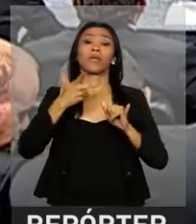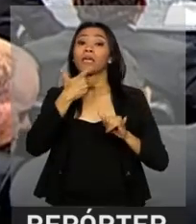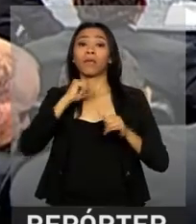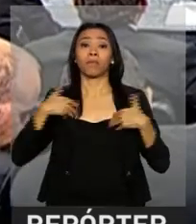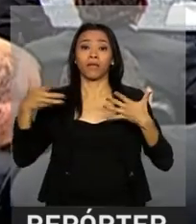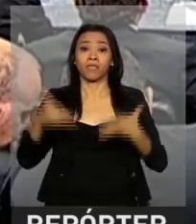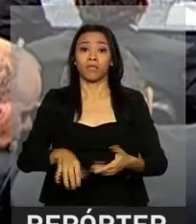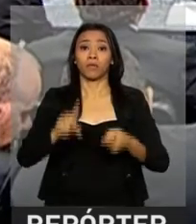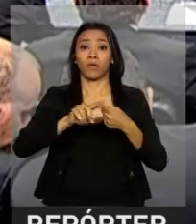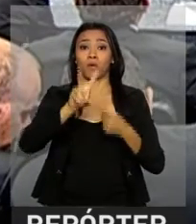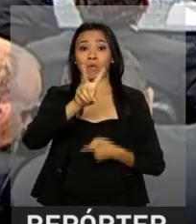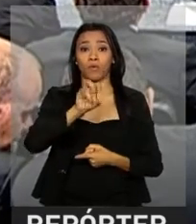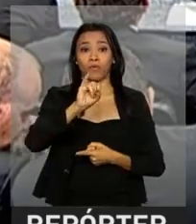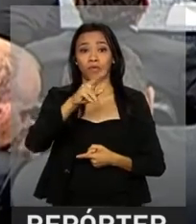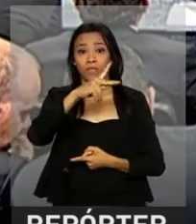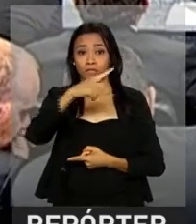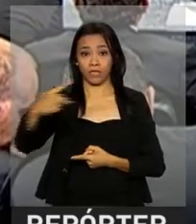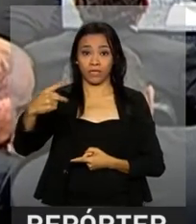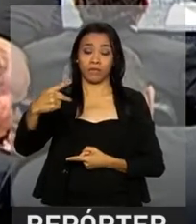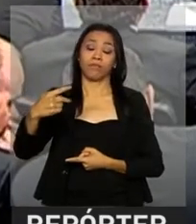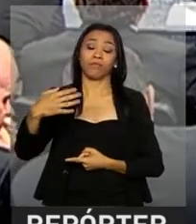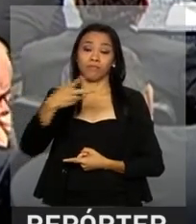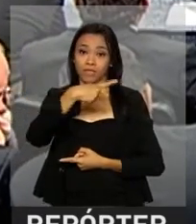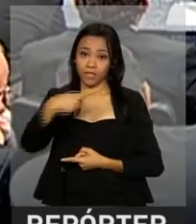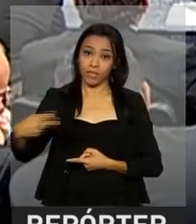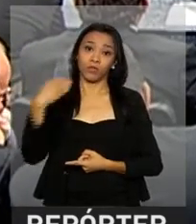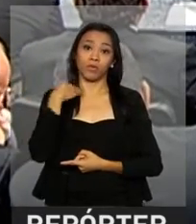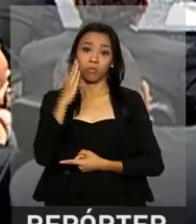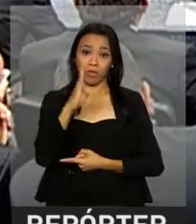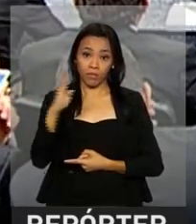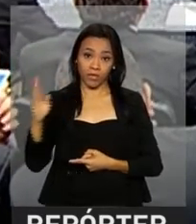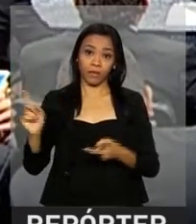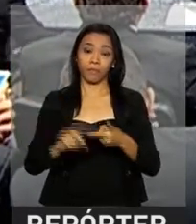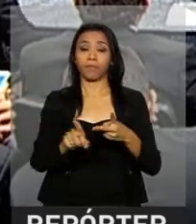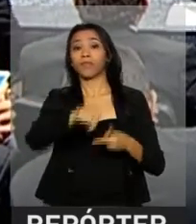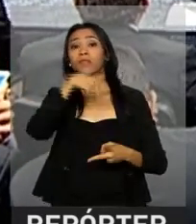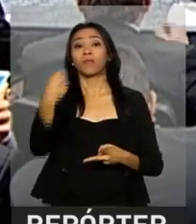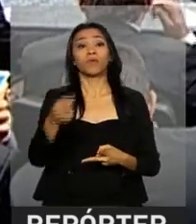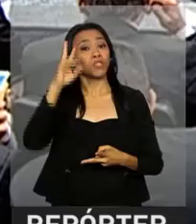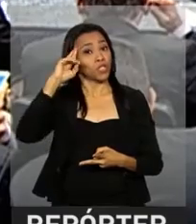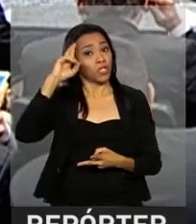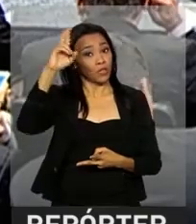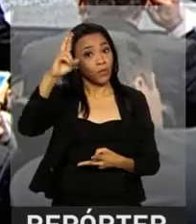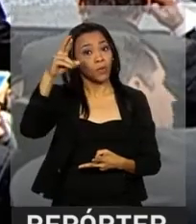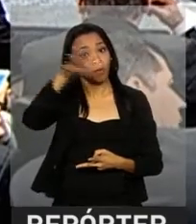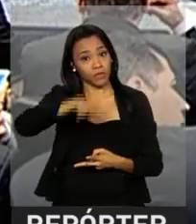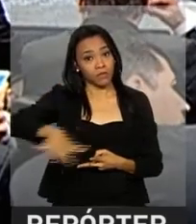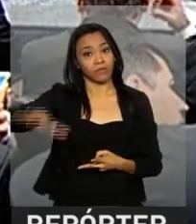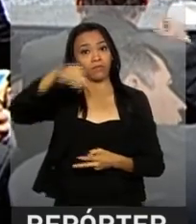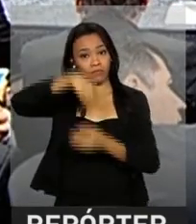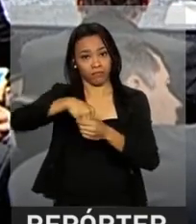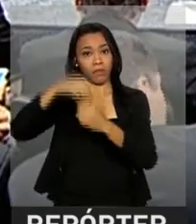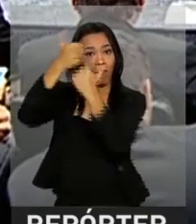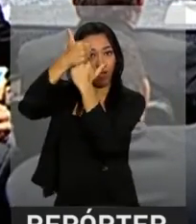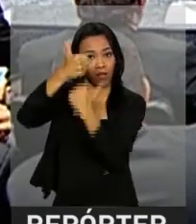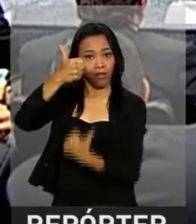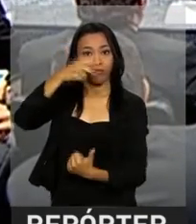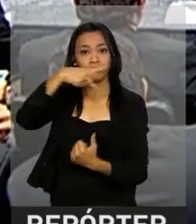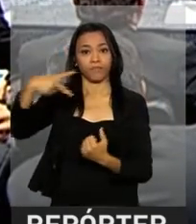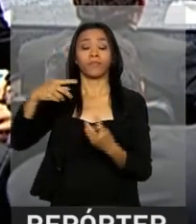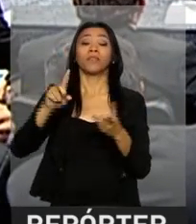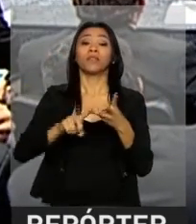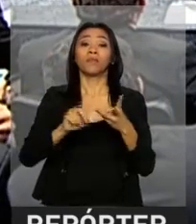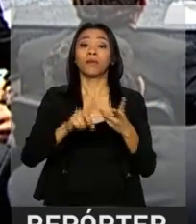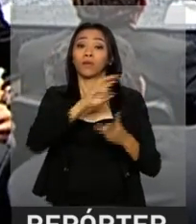o vice-presidente de agronegócio do Banco do Brasil, Osmar Fernandes Dias, diretor de agronegócio José Carlos Reis e também os ministros